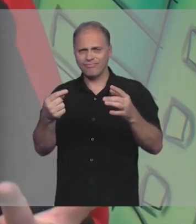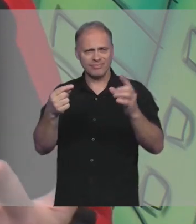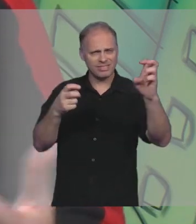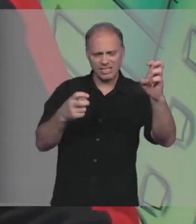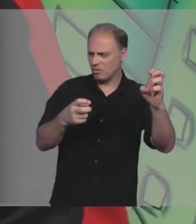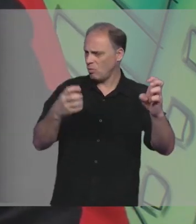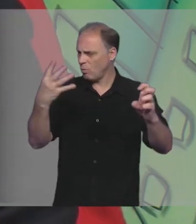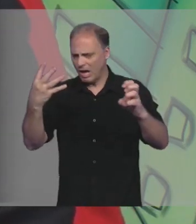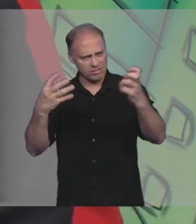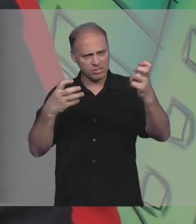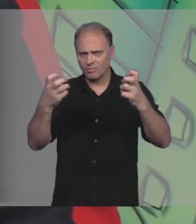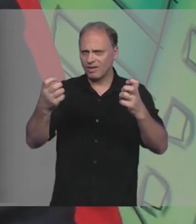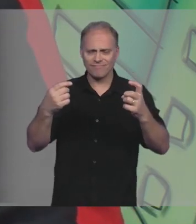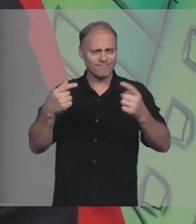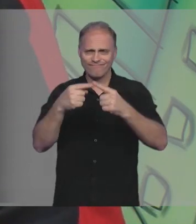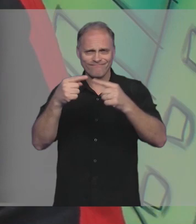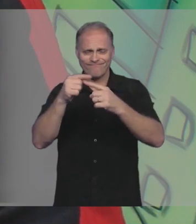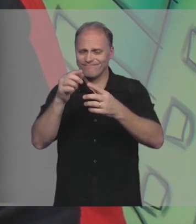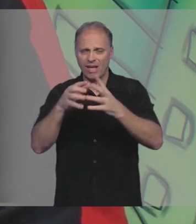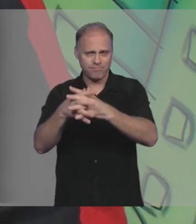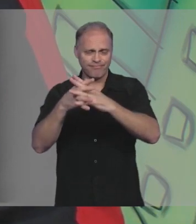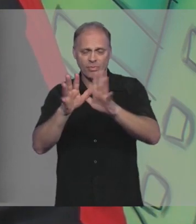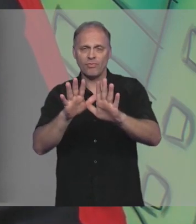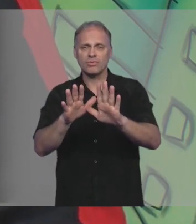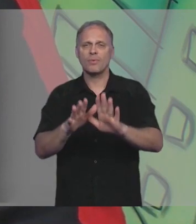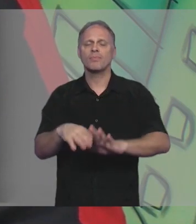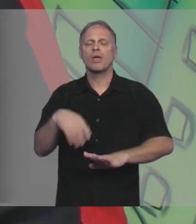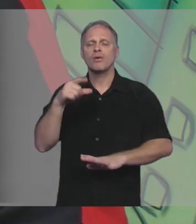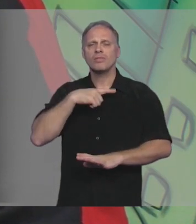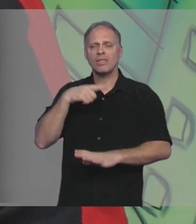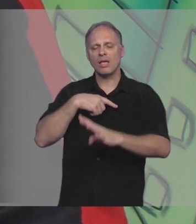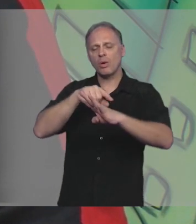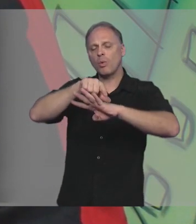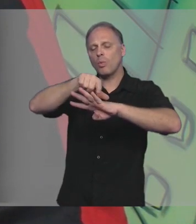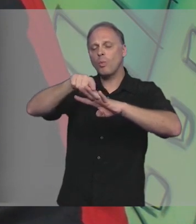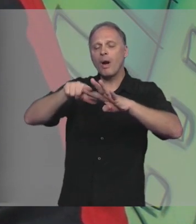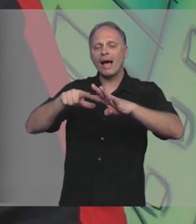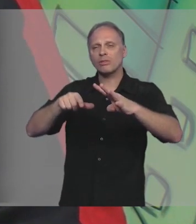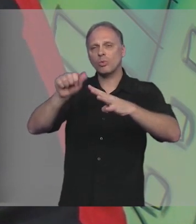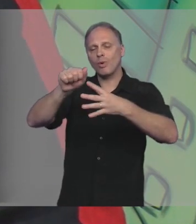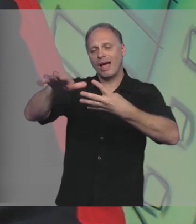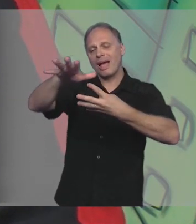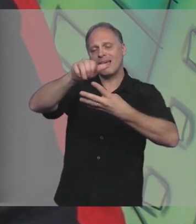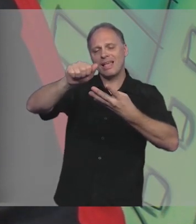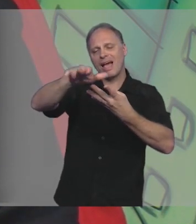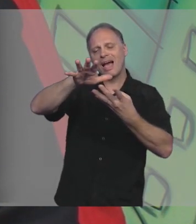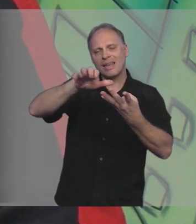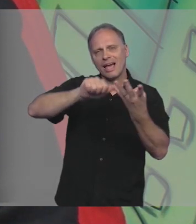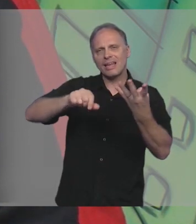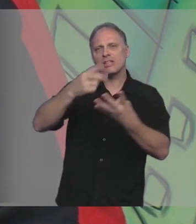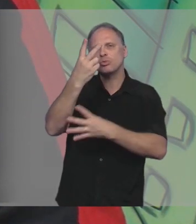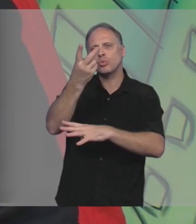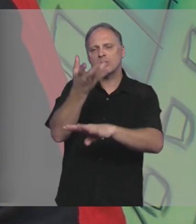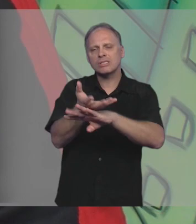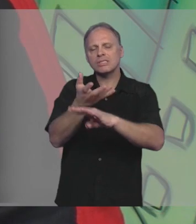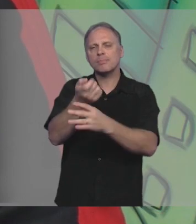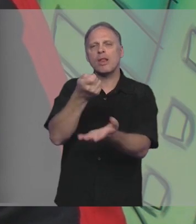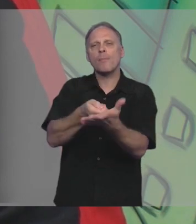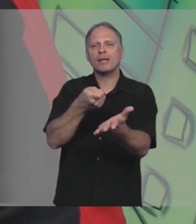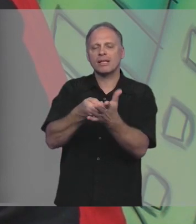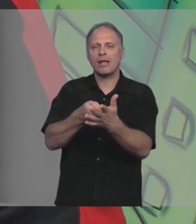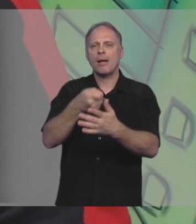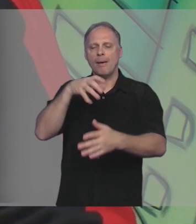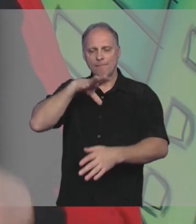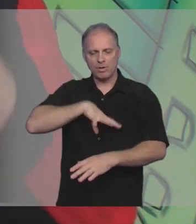estão integradas, tá? Então ela prevê só 4 áreas e apenas 2 disciplinas obrigatórias, português